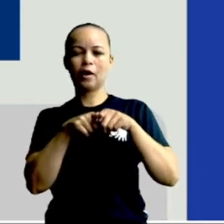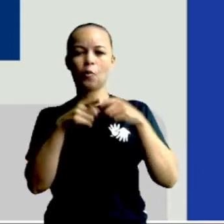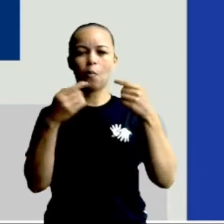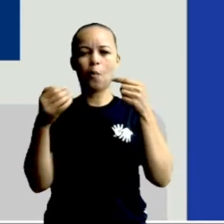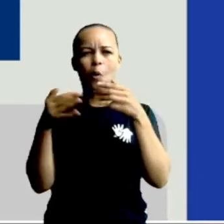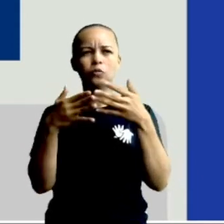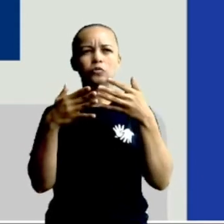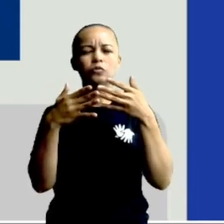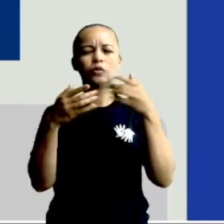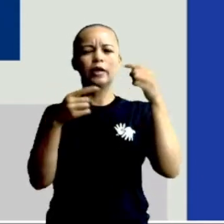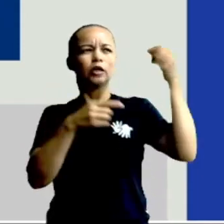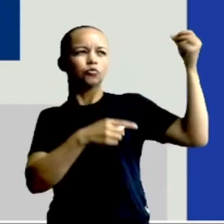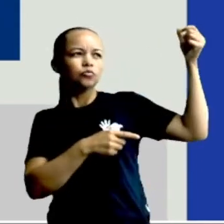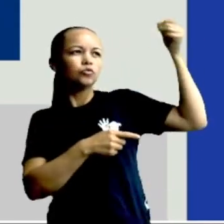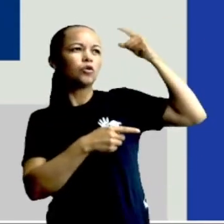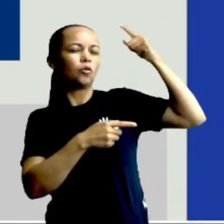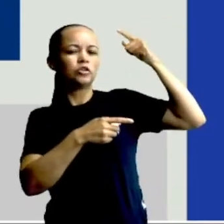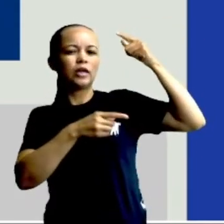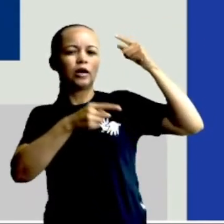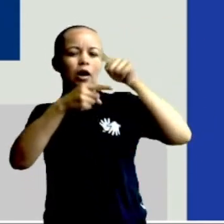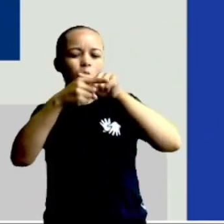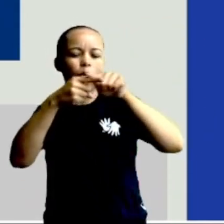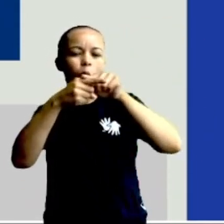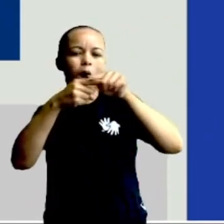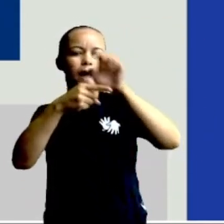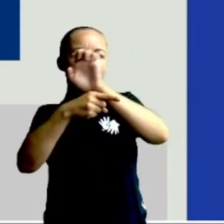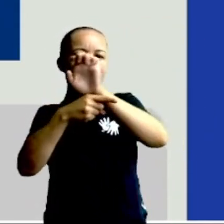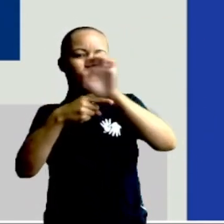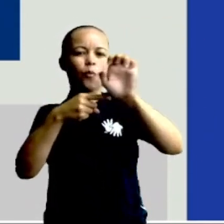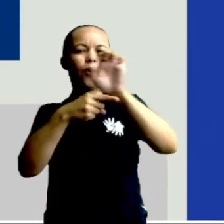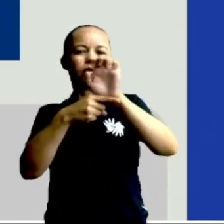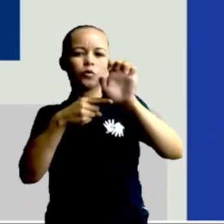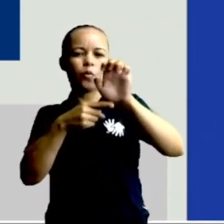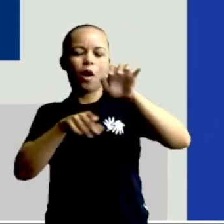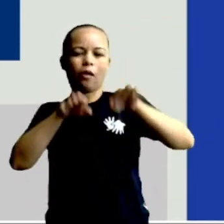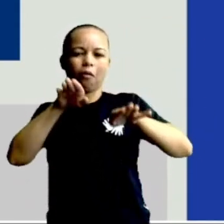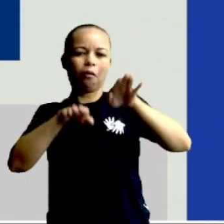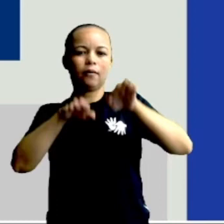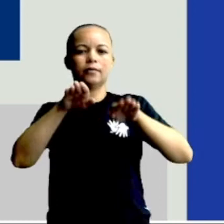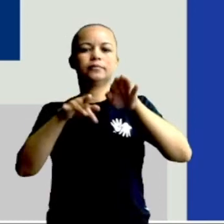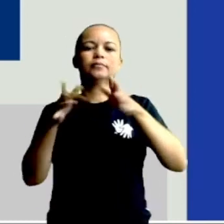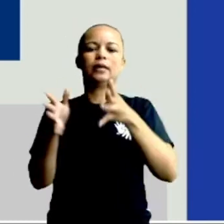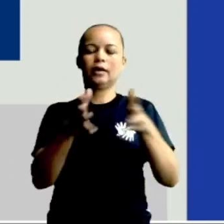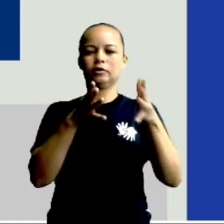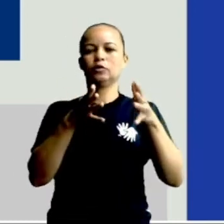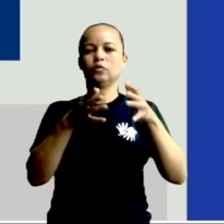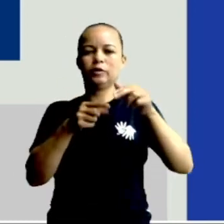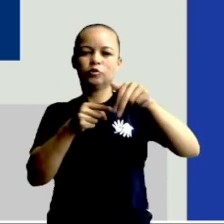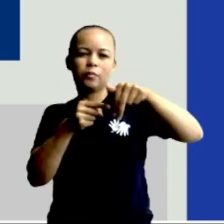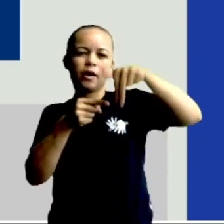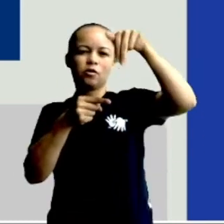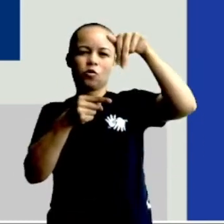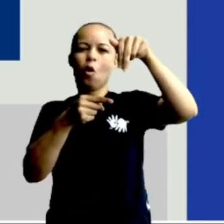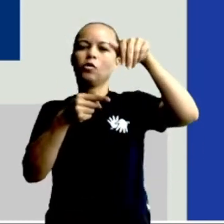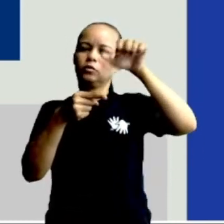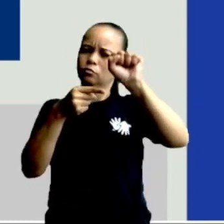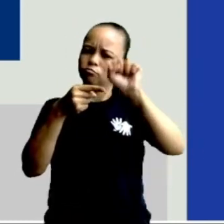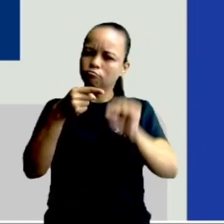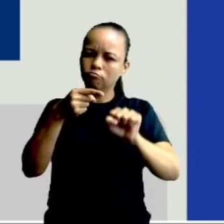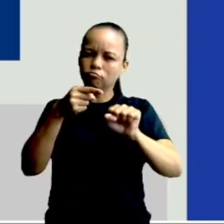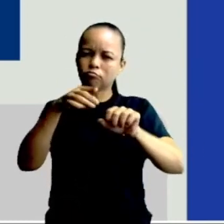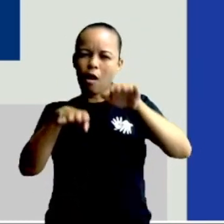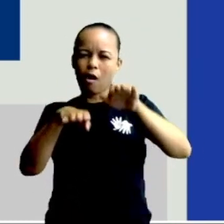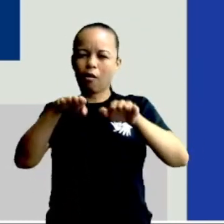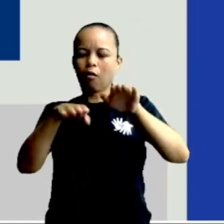Sol fica alinhado com o Equador, equilibrando a iluminação, tanto no hemisfério norte quanto no hemisfério